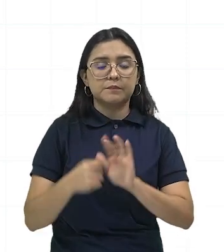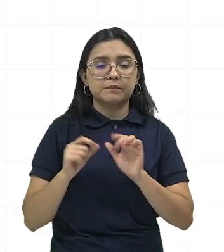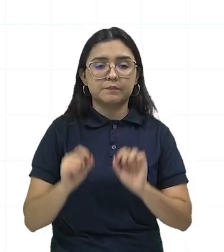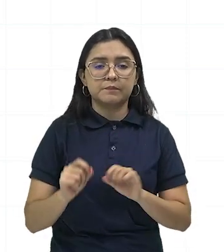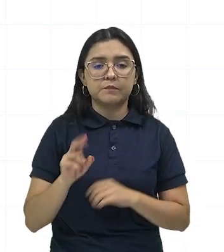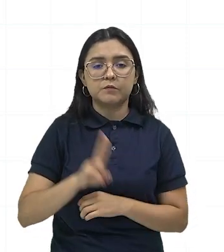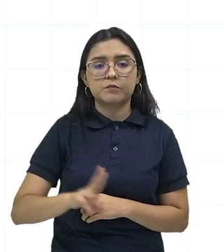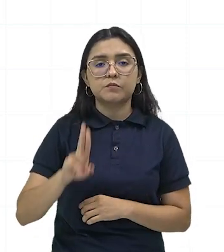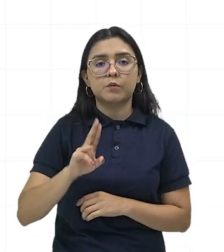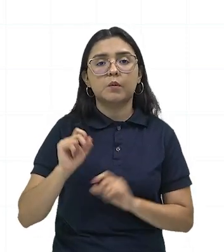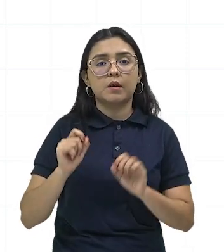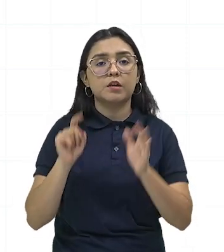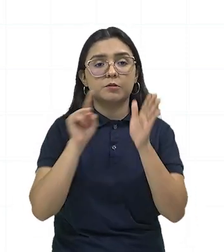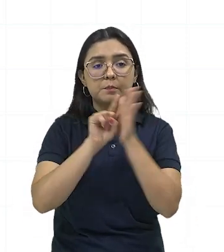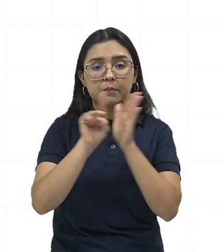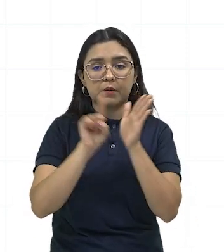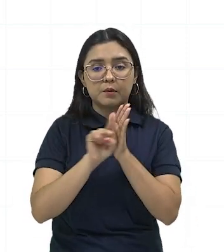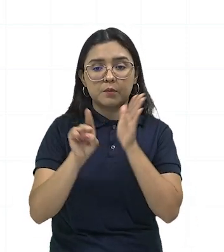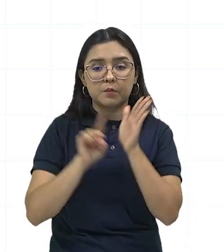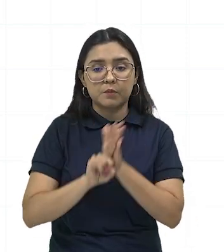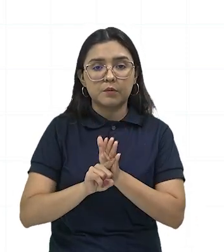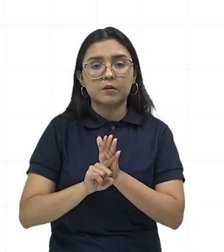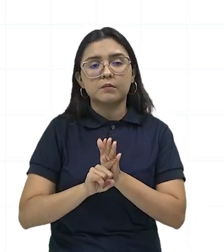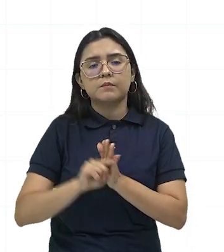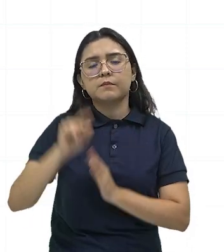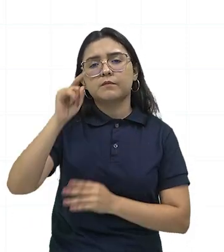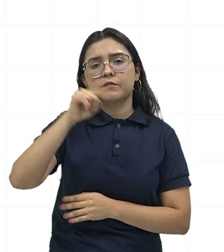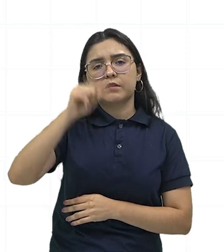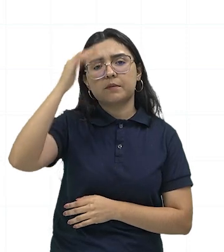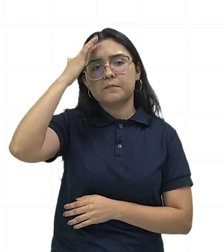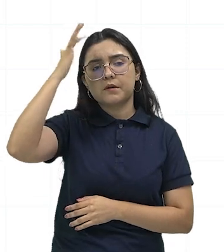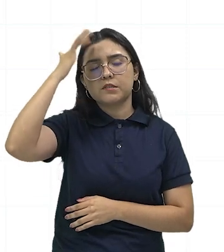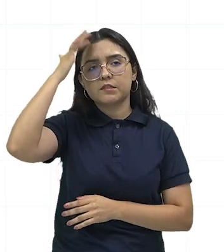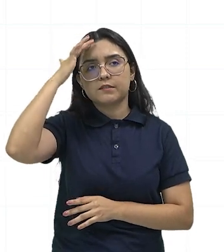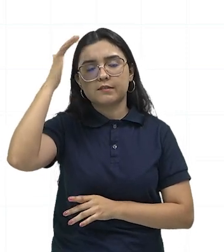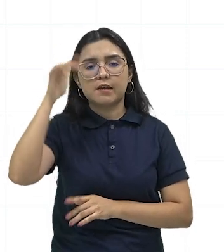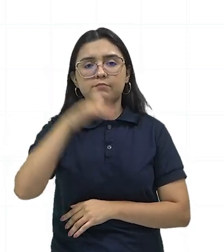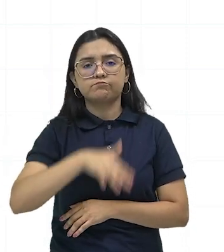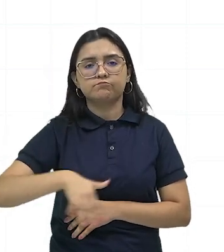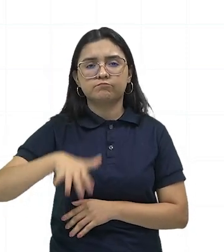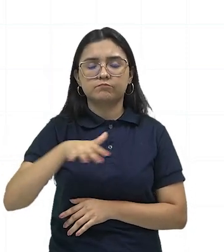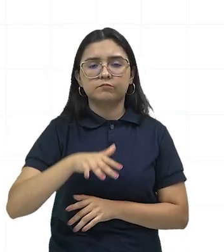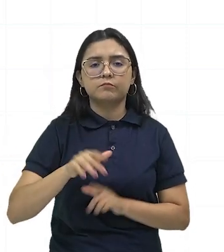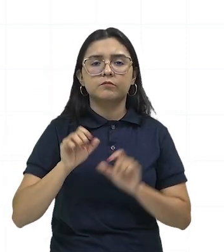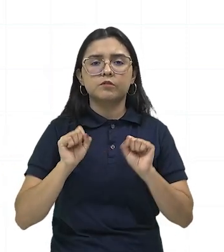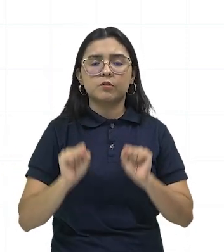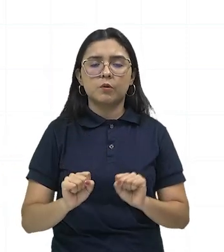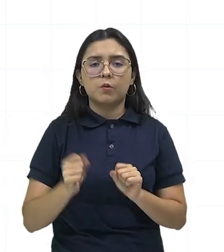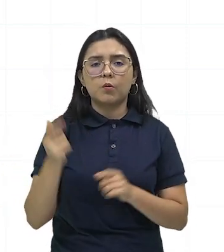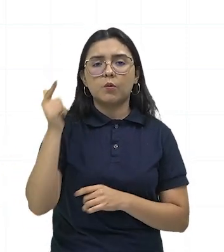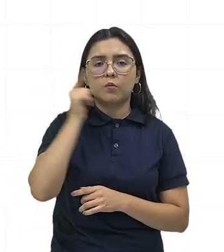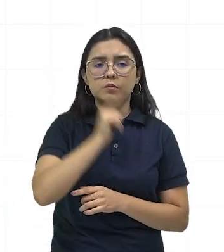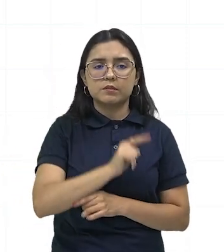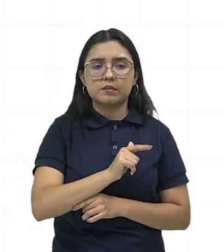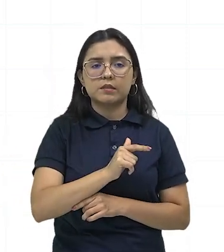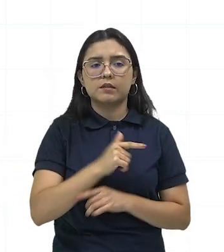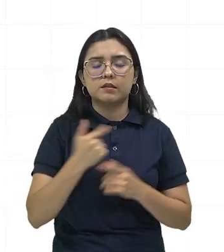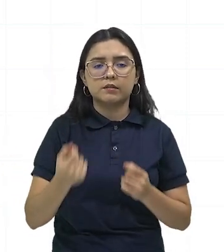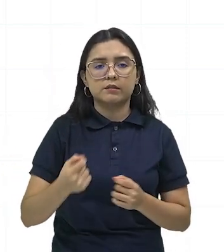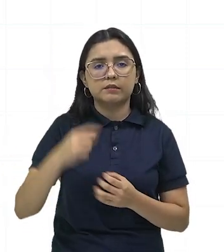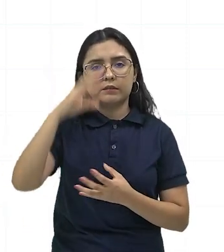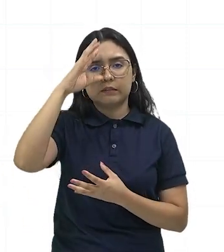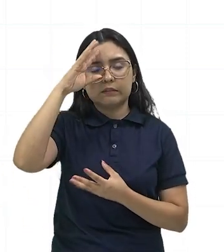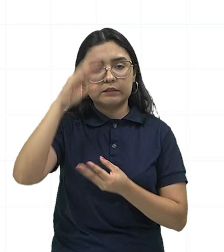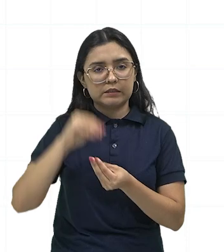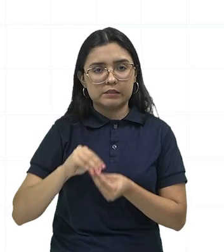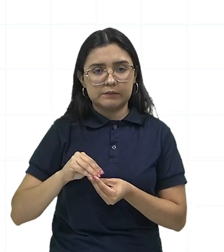com base as perguntas, te fazendo imaginar cenários para que você consiga se situar naquela